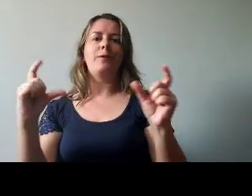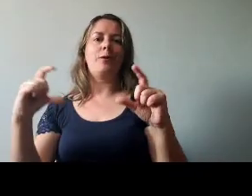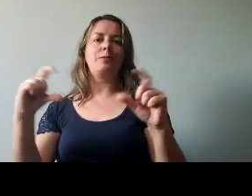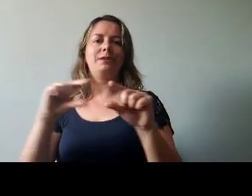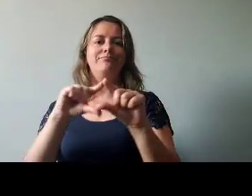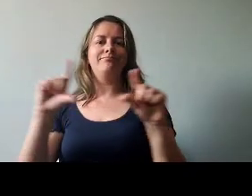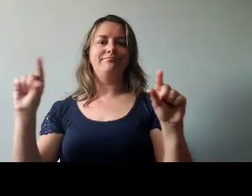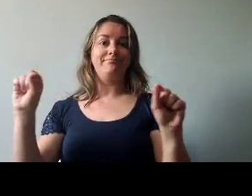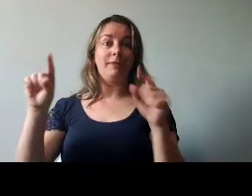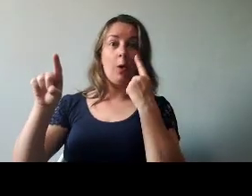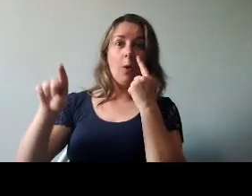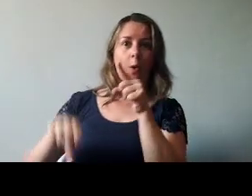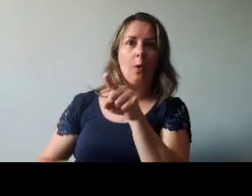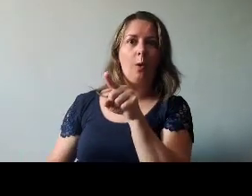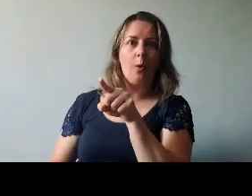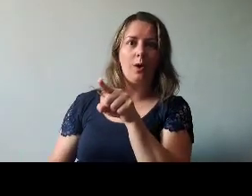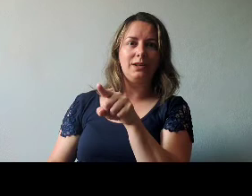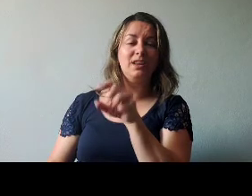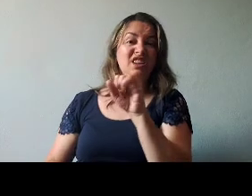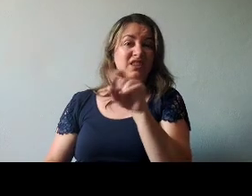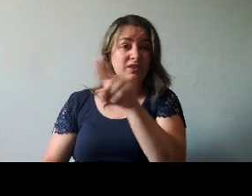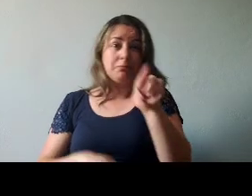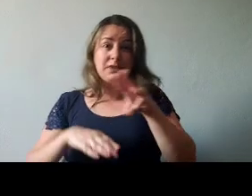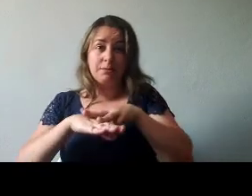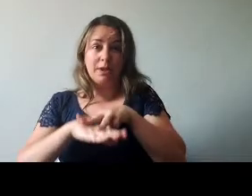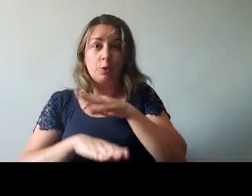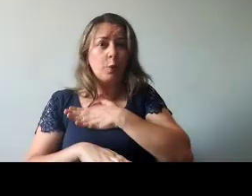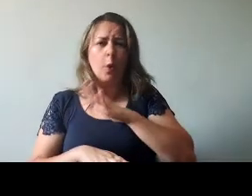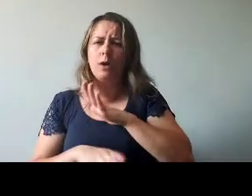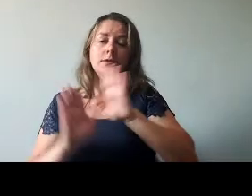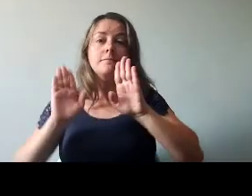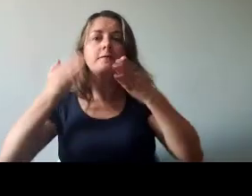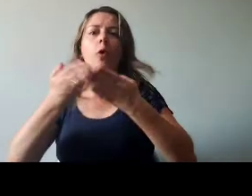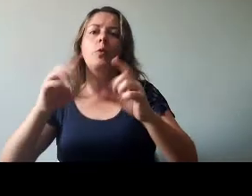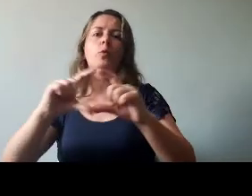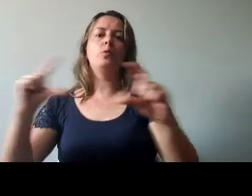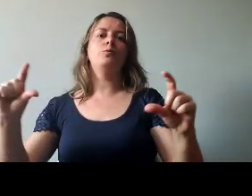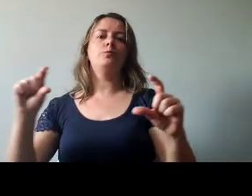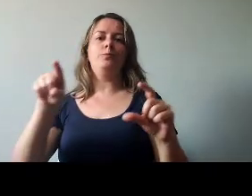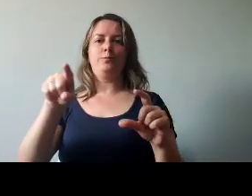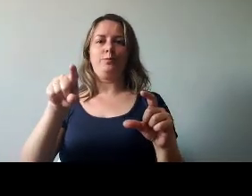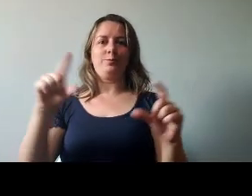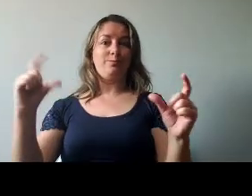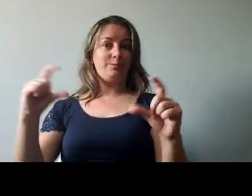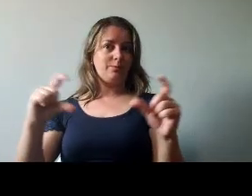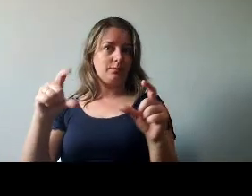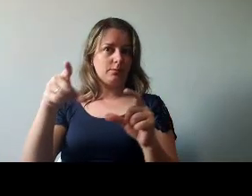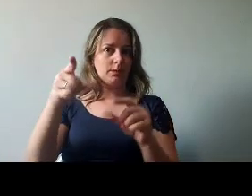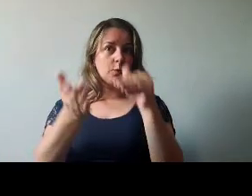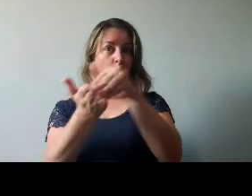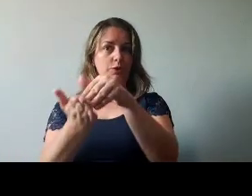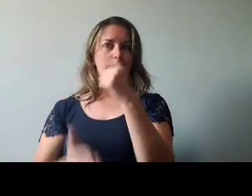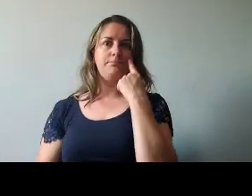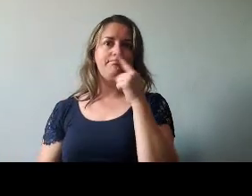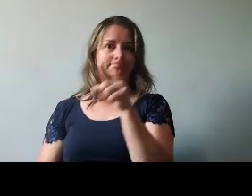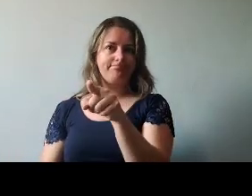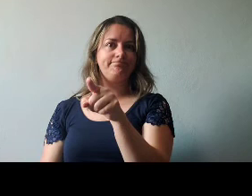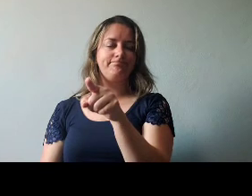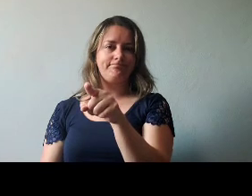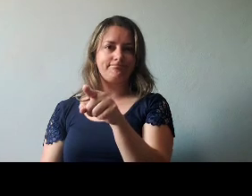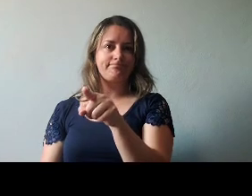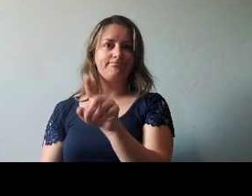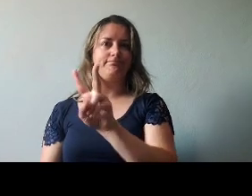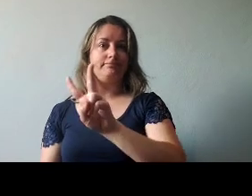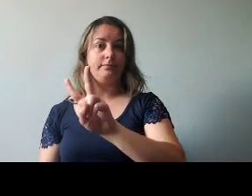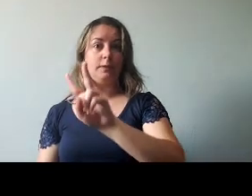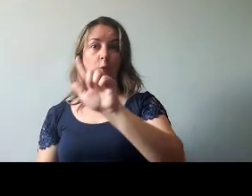nós vamos usar. Então, quem não gosta de matemática, galera, foca nisso aqui só, ó. Tome nota disso aqui só, ó. V ao quadrado,